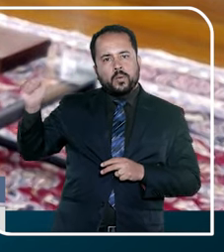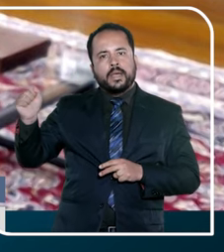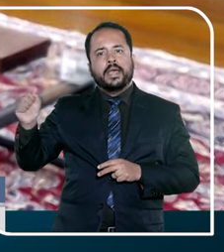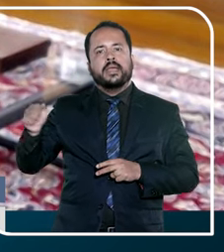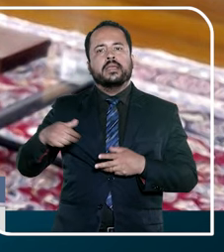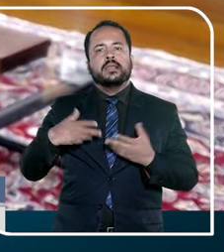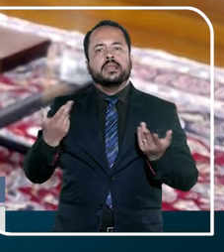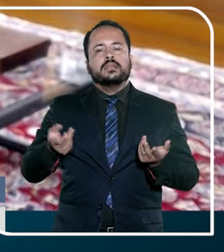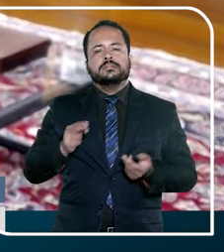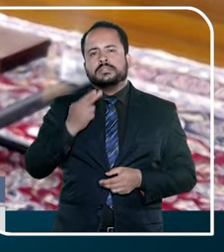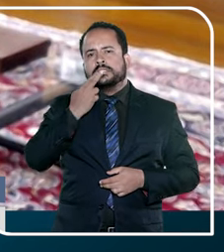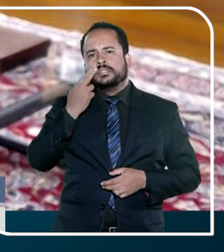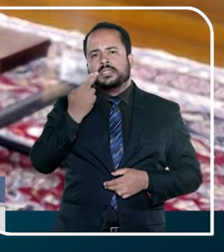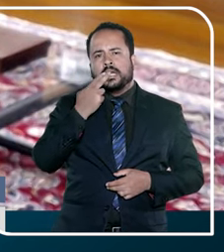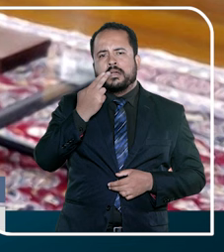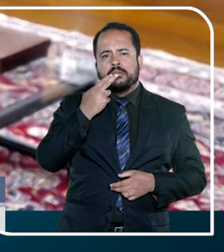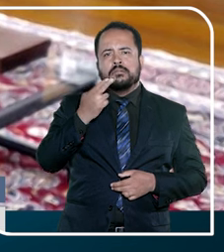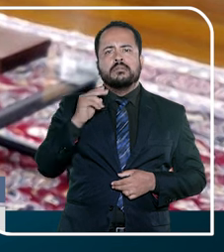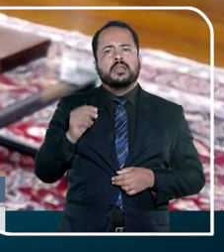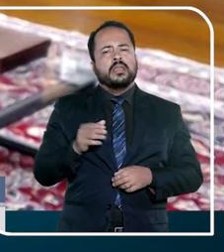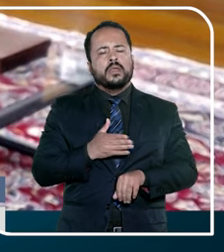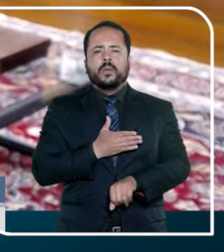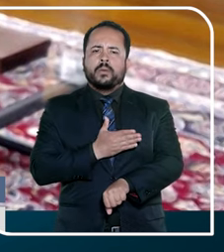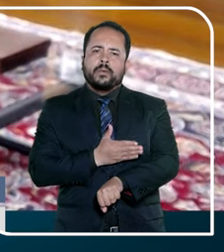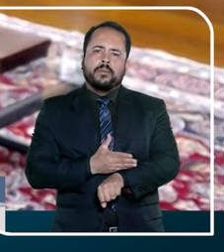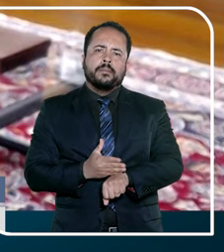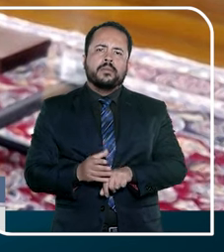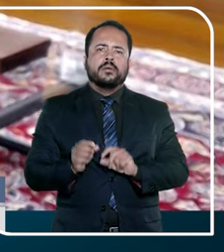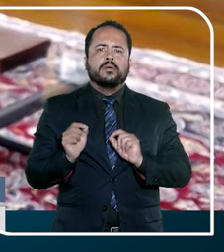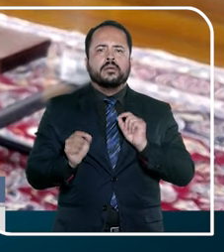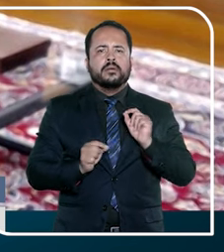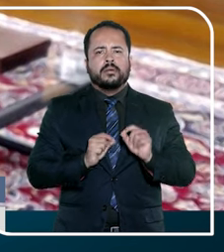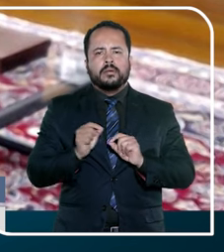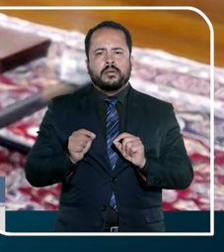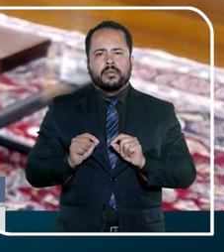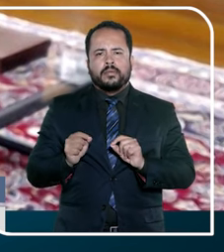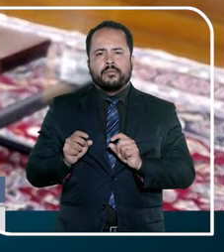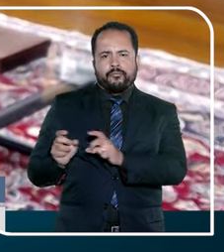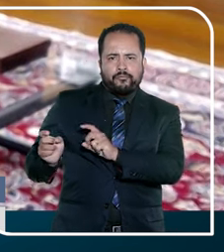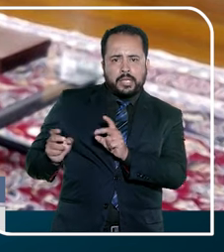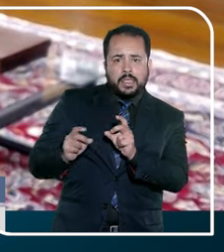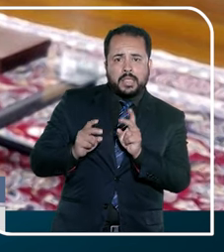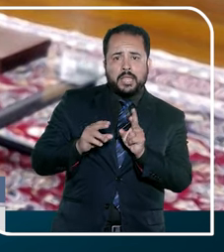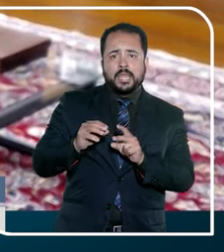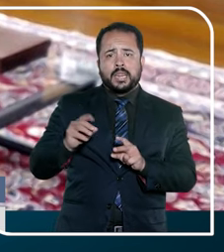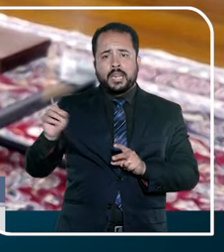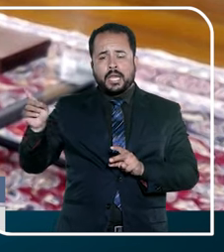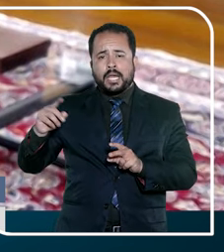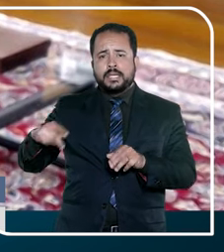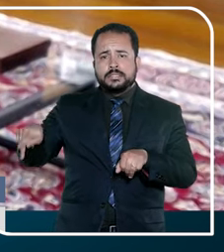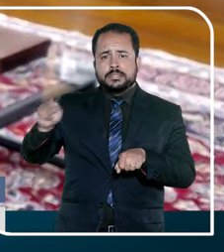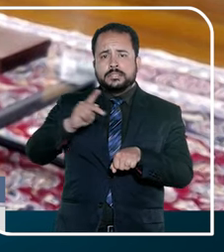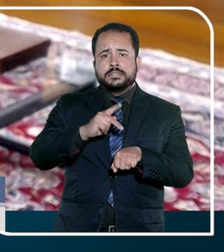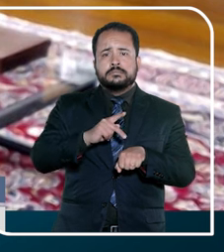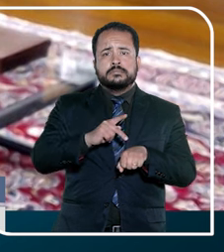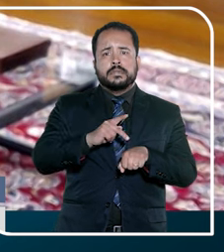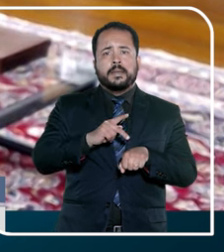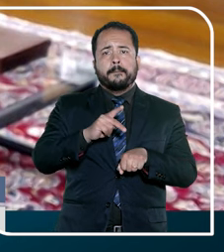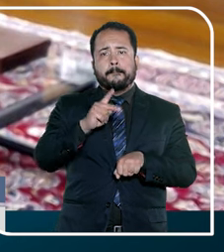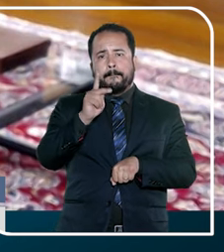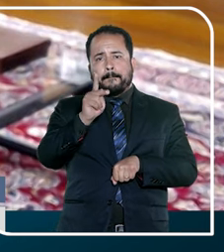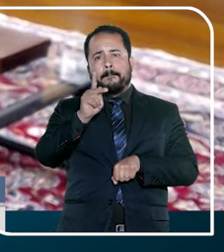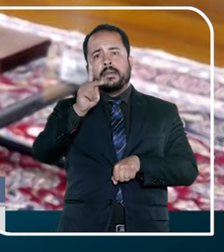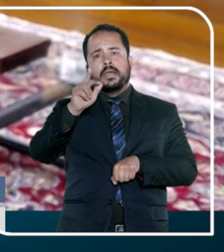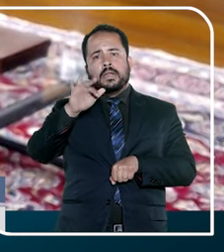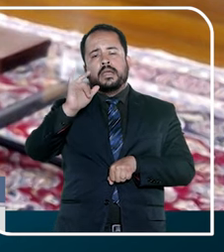cigarros é muito comum né os chamados sacoleiros que vão para o Paraguai e ali adquirem uma